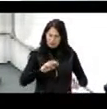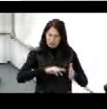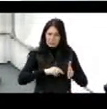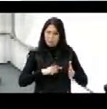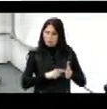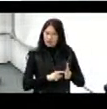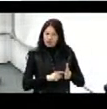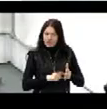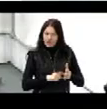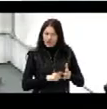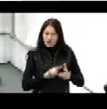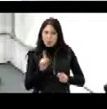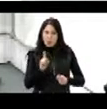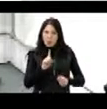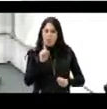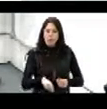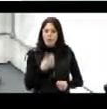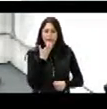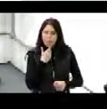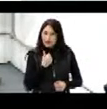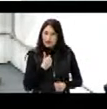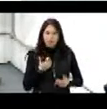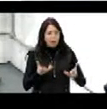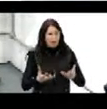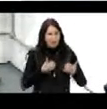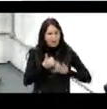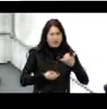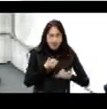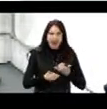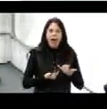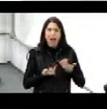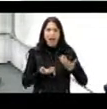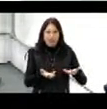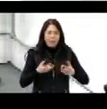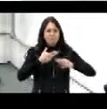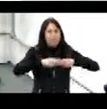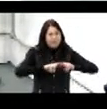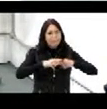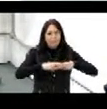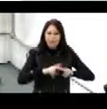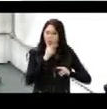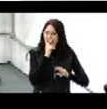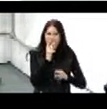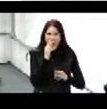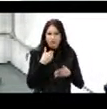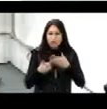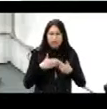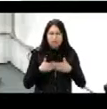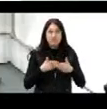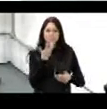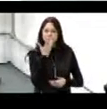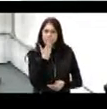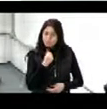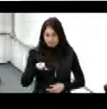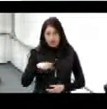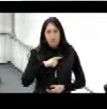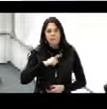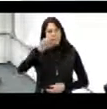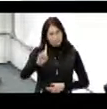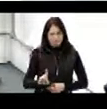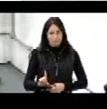ser criança. Ela quer se embalar, ela quer se arrojar, ela quer brincar como qualquer outra criança, e ela tem esse direito. Então,